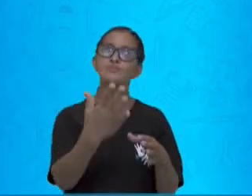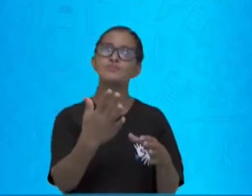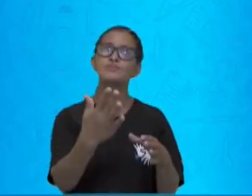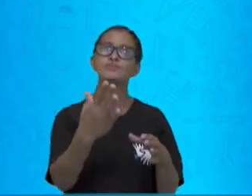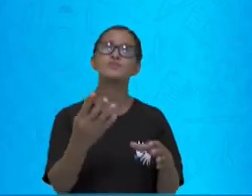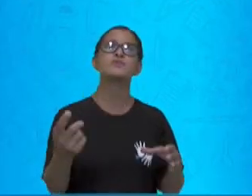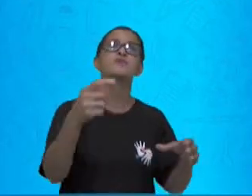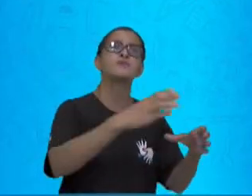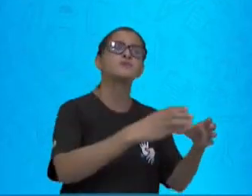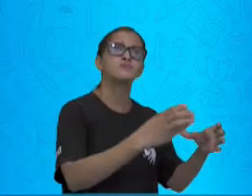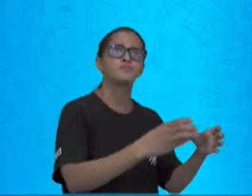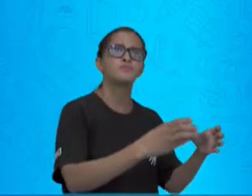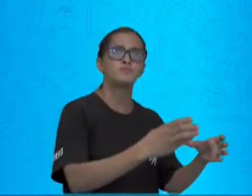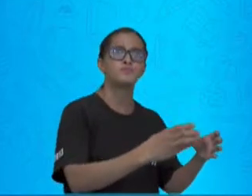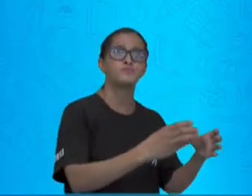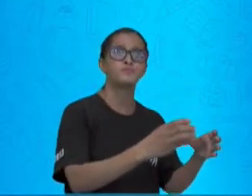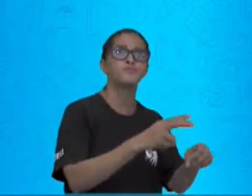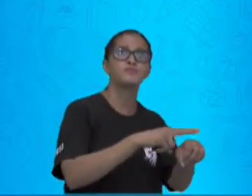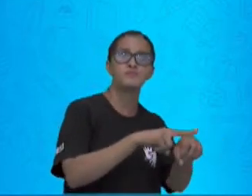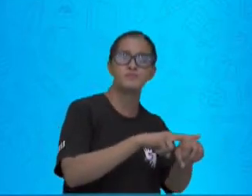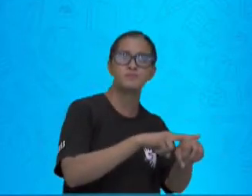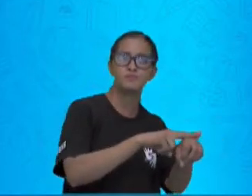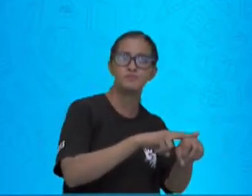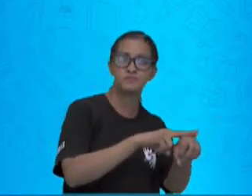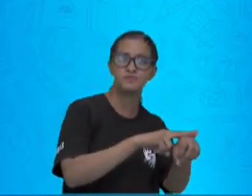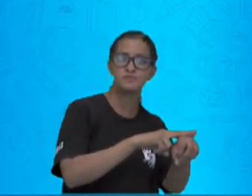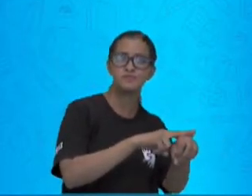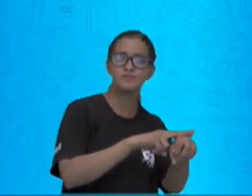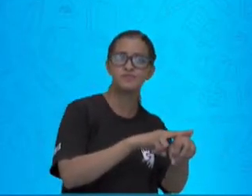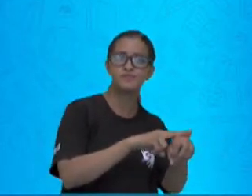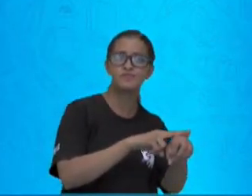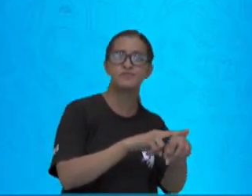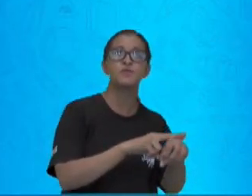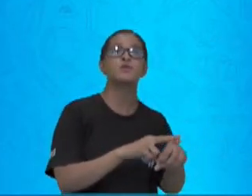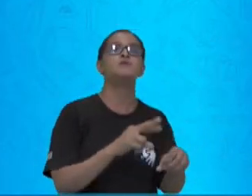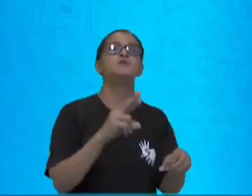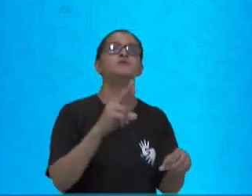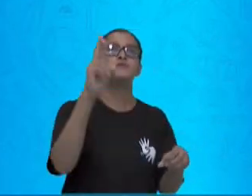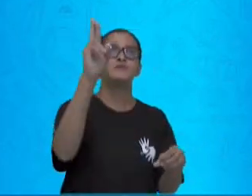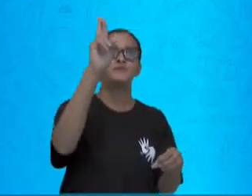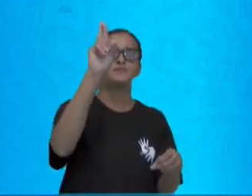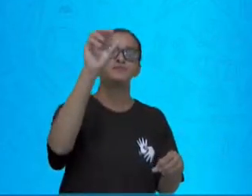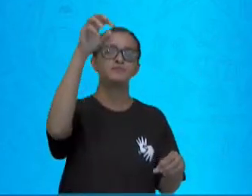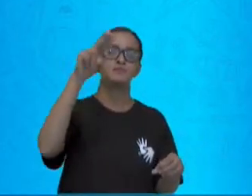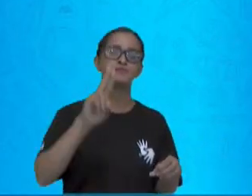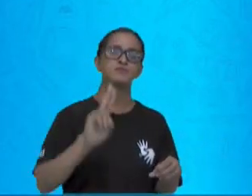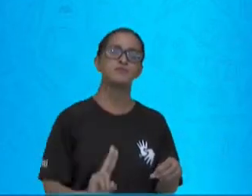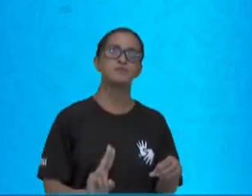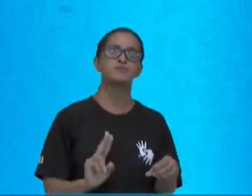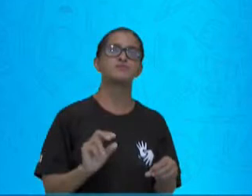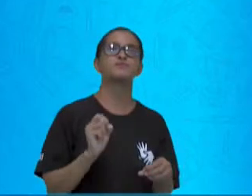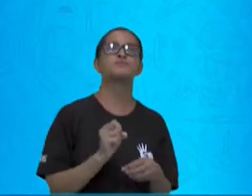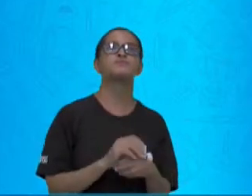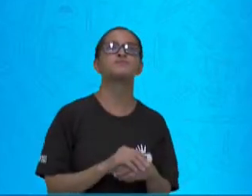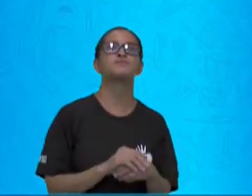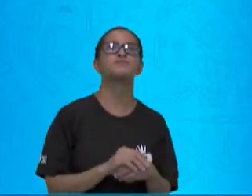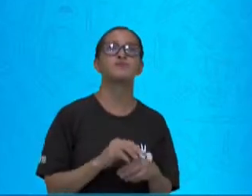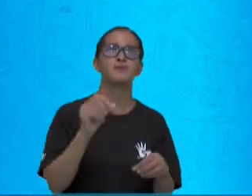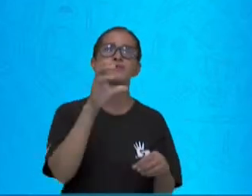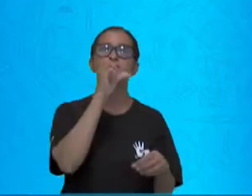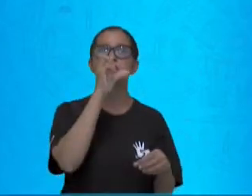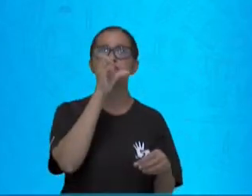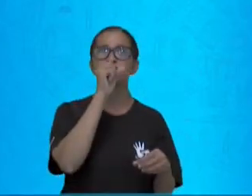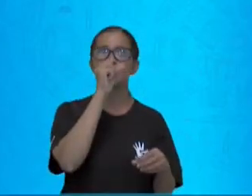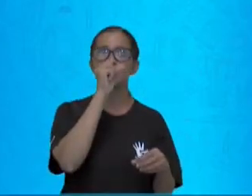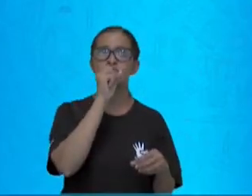observamos que na região verde nós temos a região norte. Nessa parte laranja eu